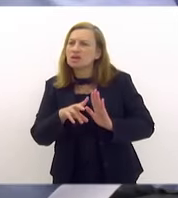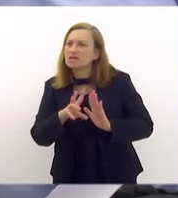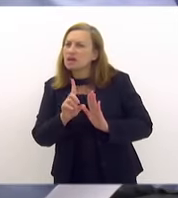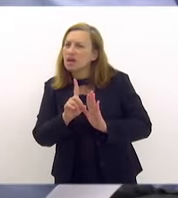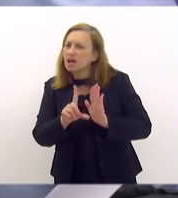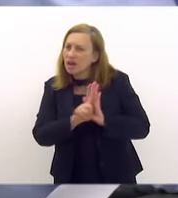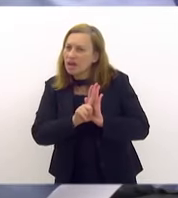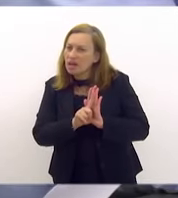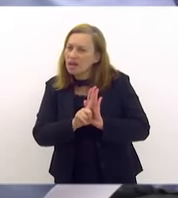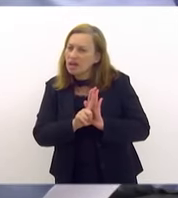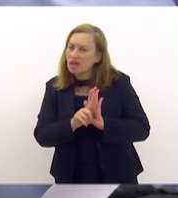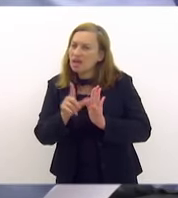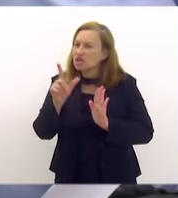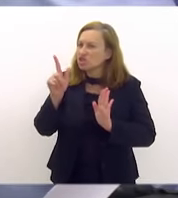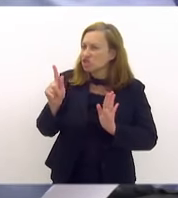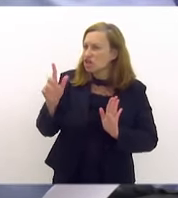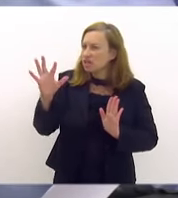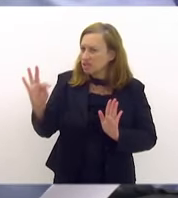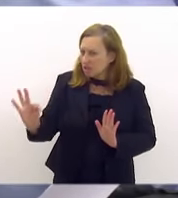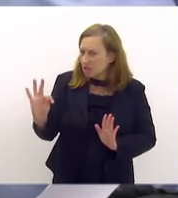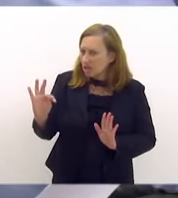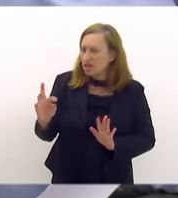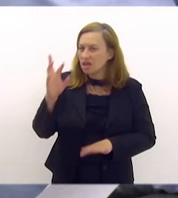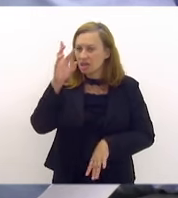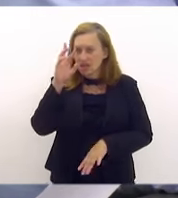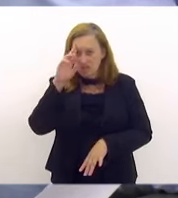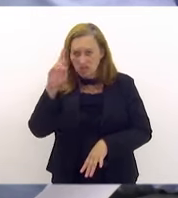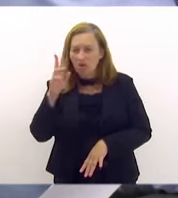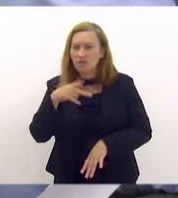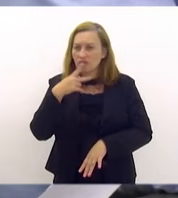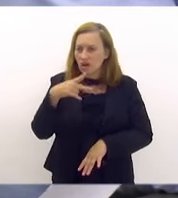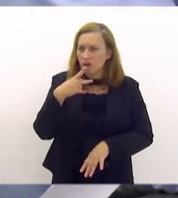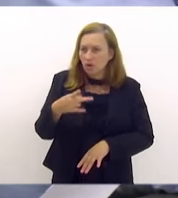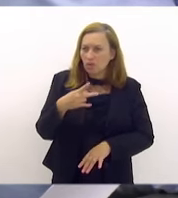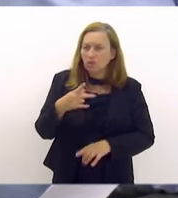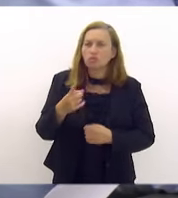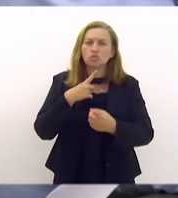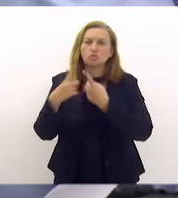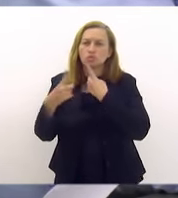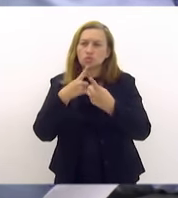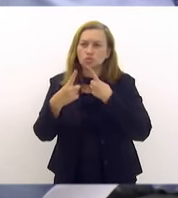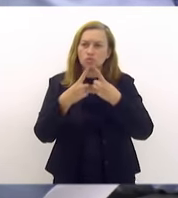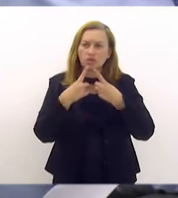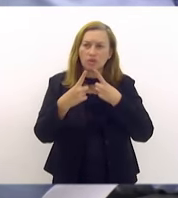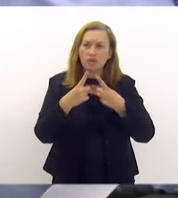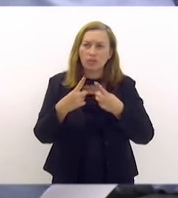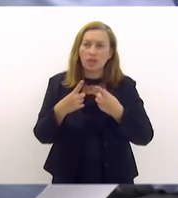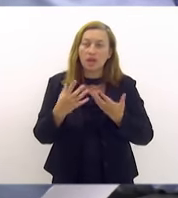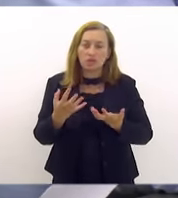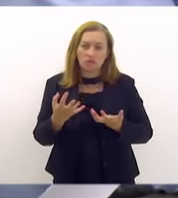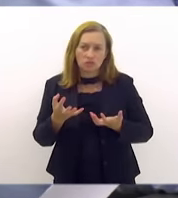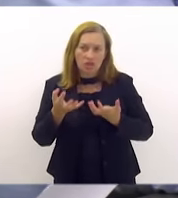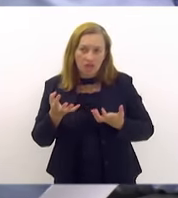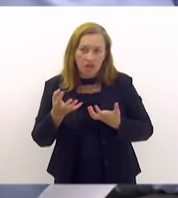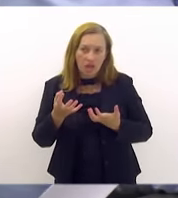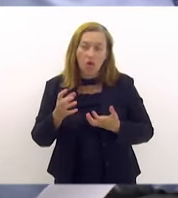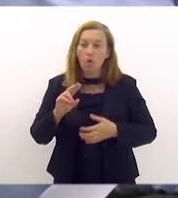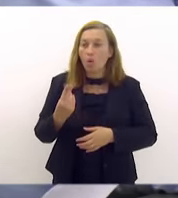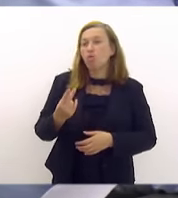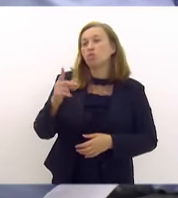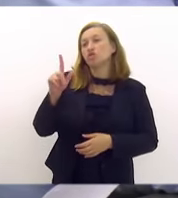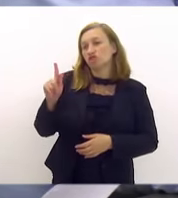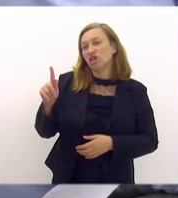desse GT que a senhora disse que que tá fazendo esse debate a senhora pretende ou o GT